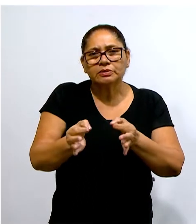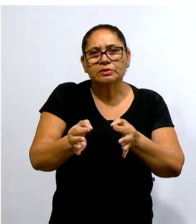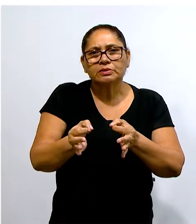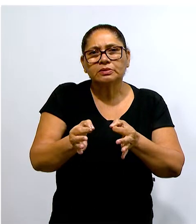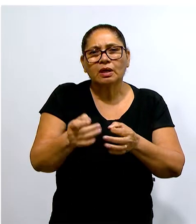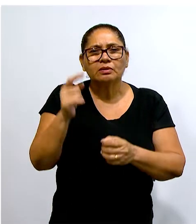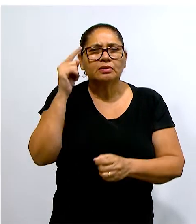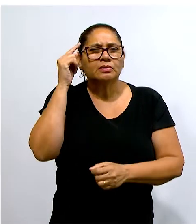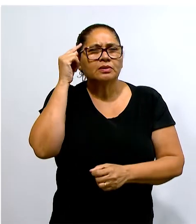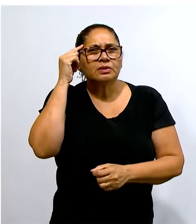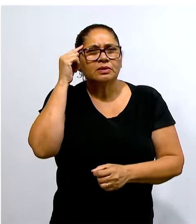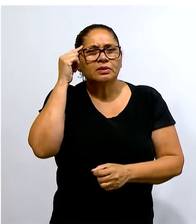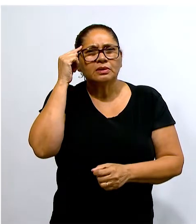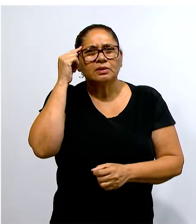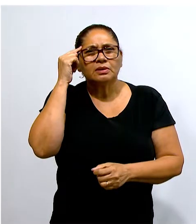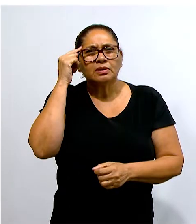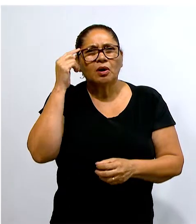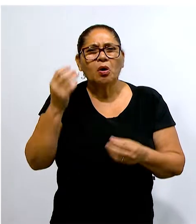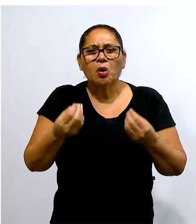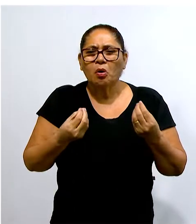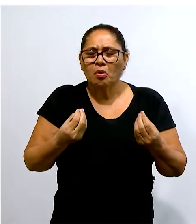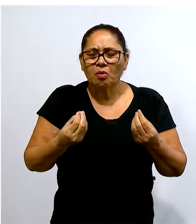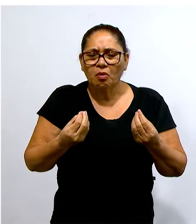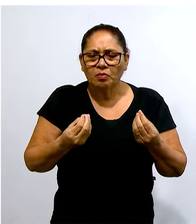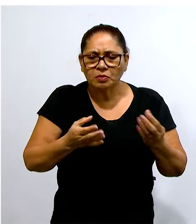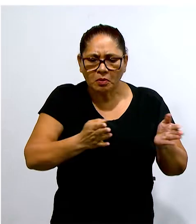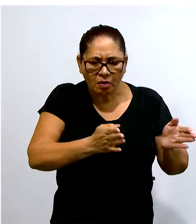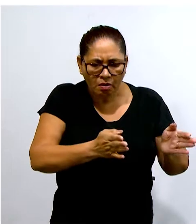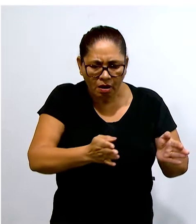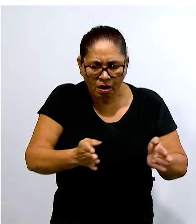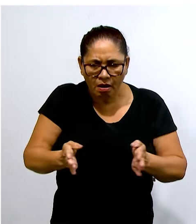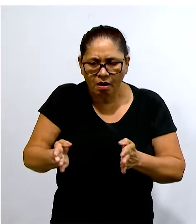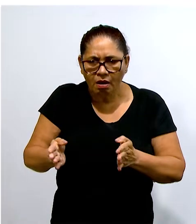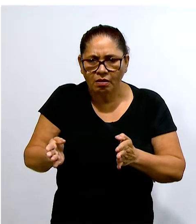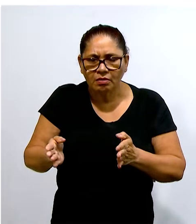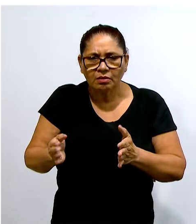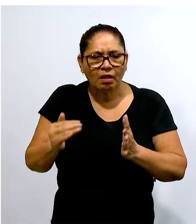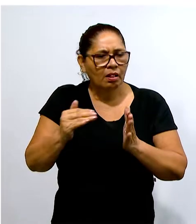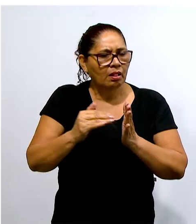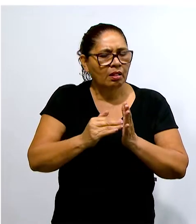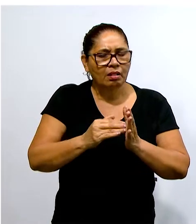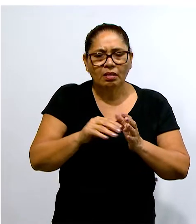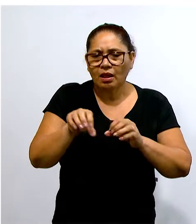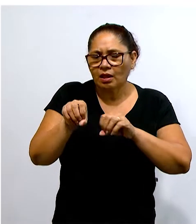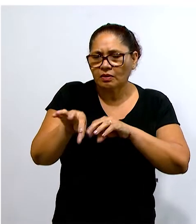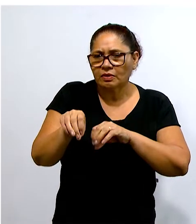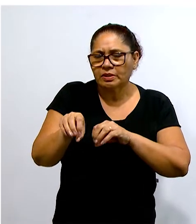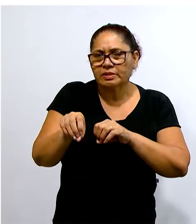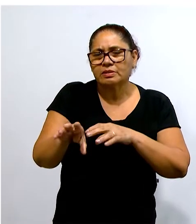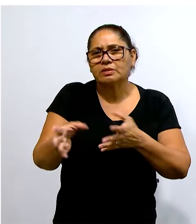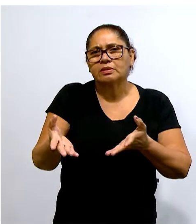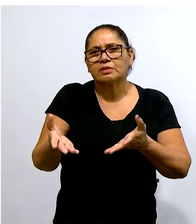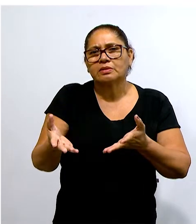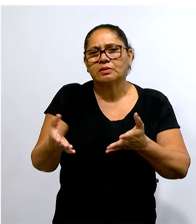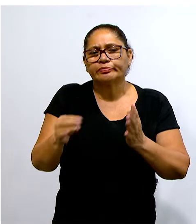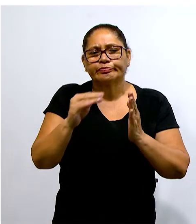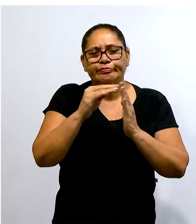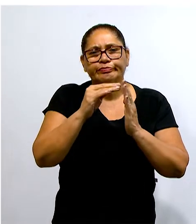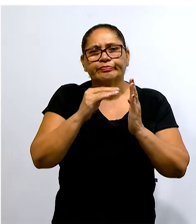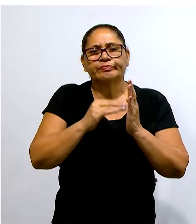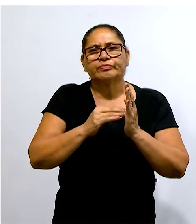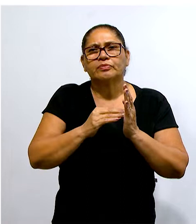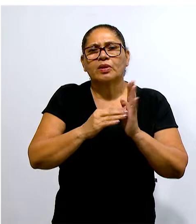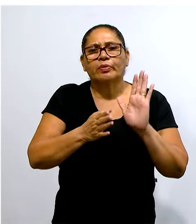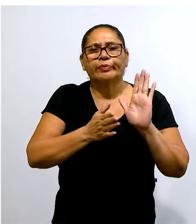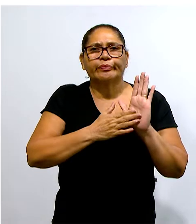é pensar como ponto de partida qual a finalidade do ensino, da educação, desse conteúdo, quais as